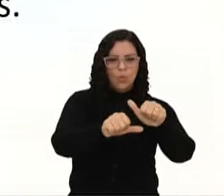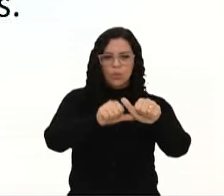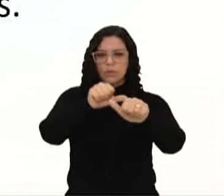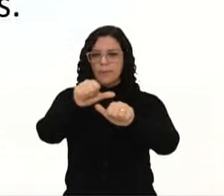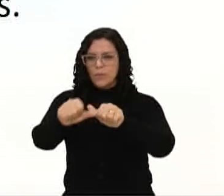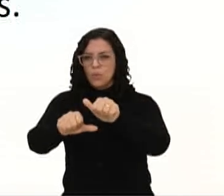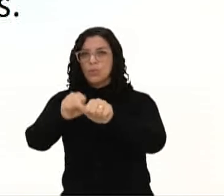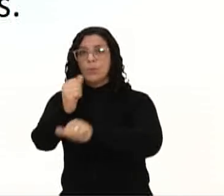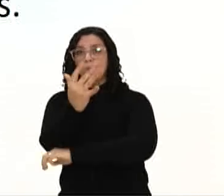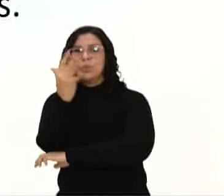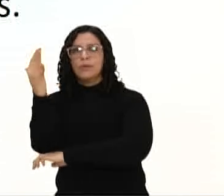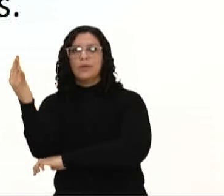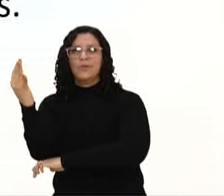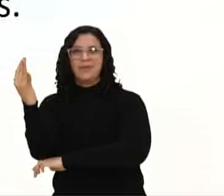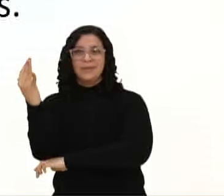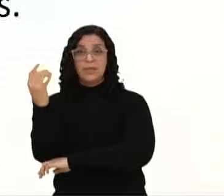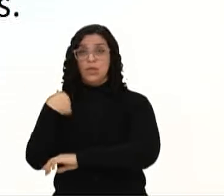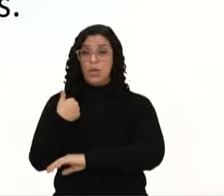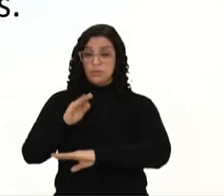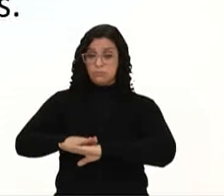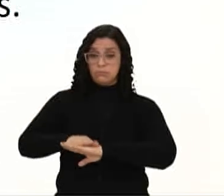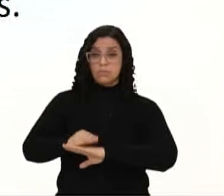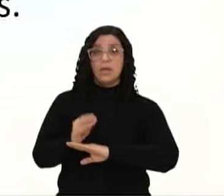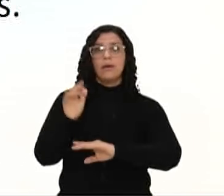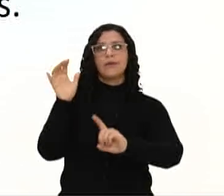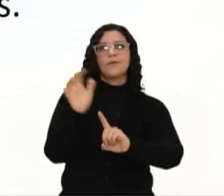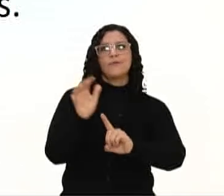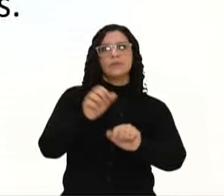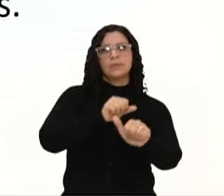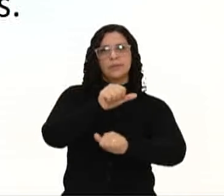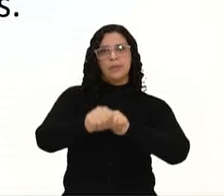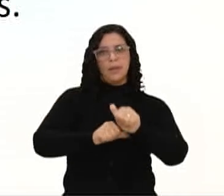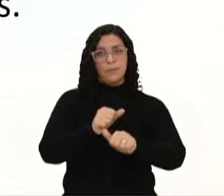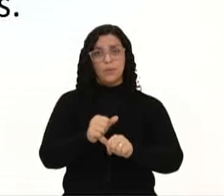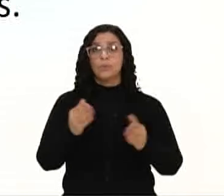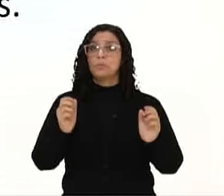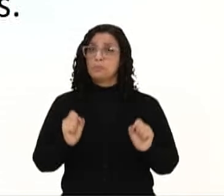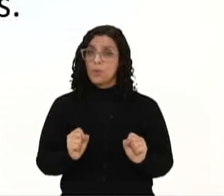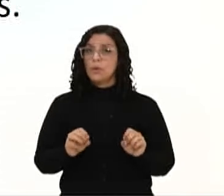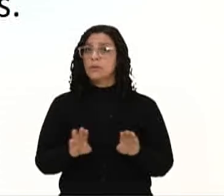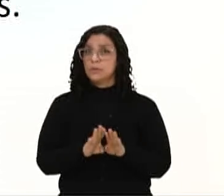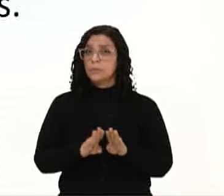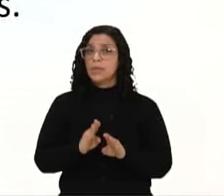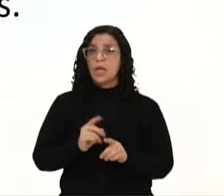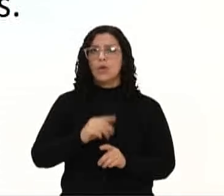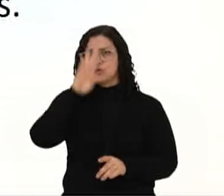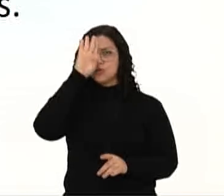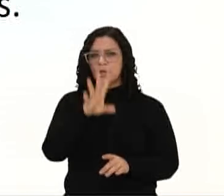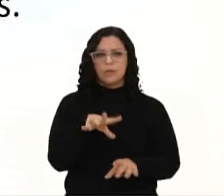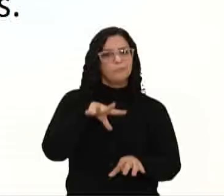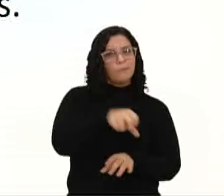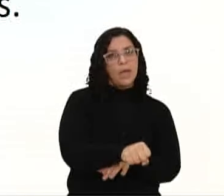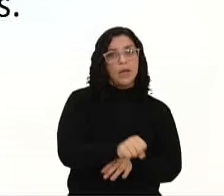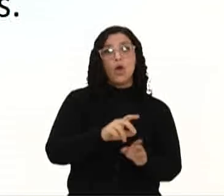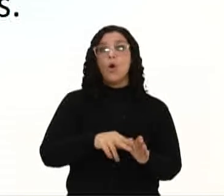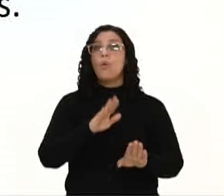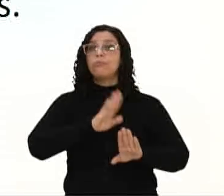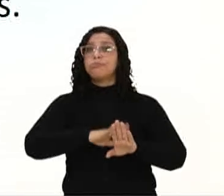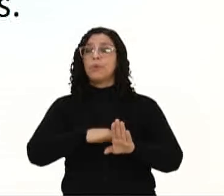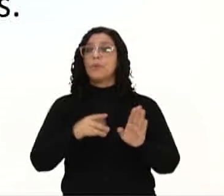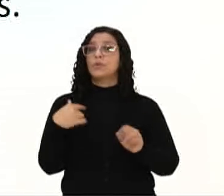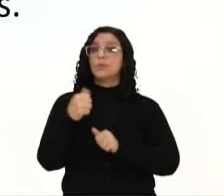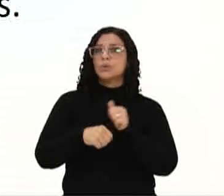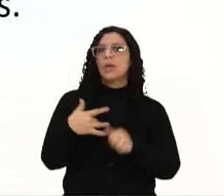que resultam das atividades humanas, né? Direta ou indiretamente, eles podem ser e podem afetar ali a